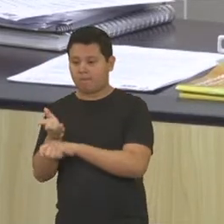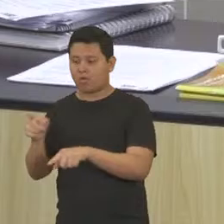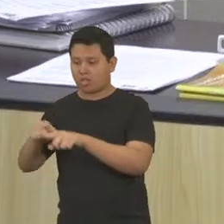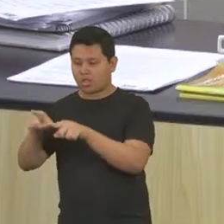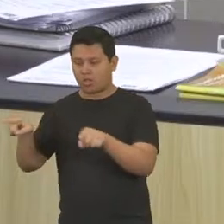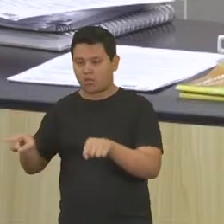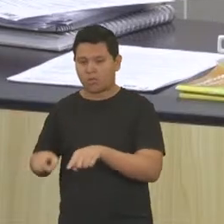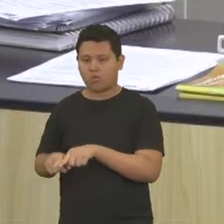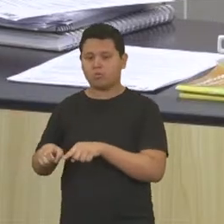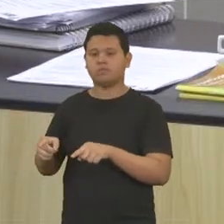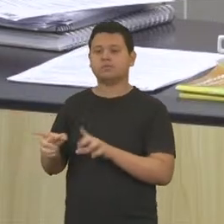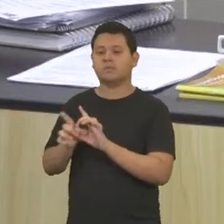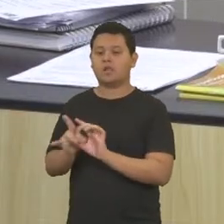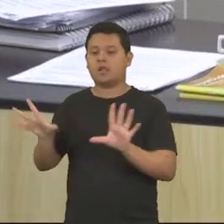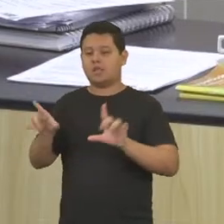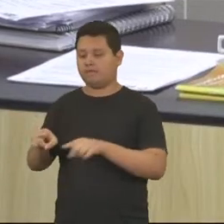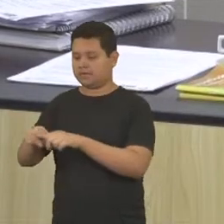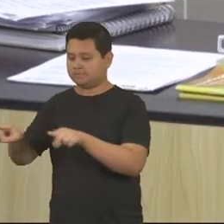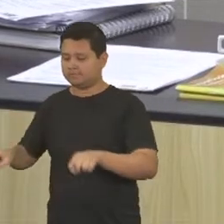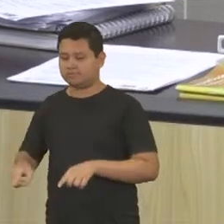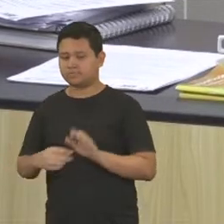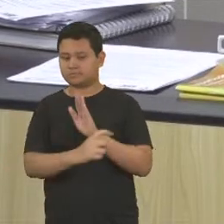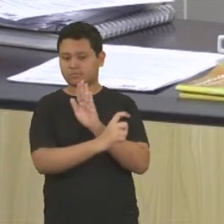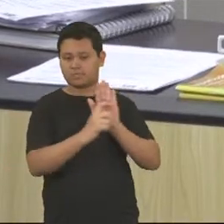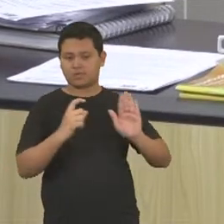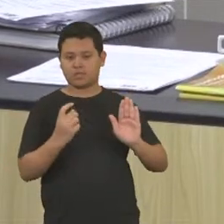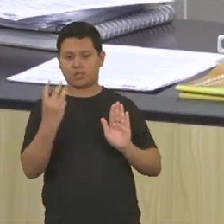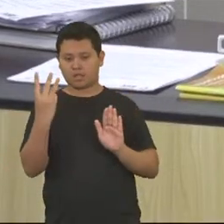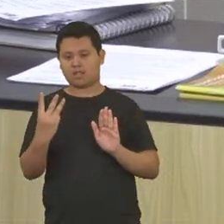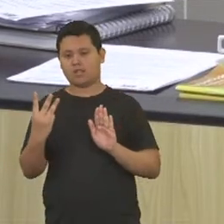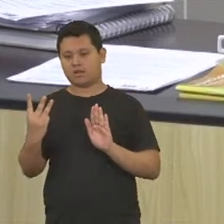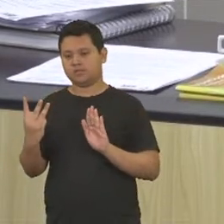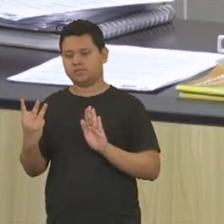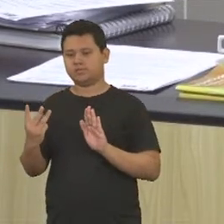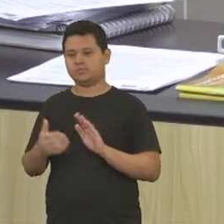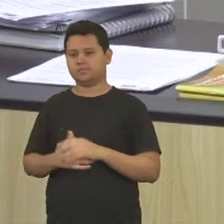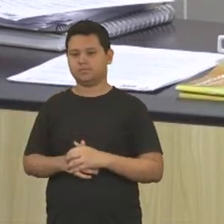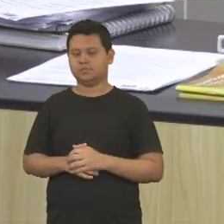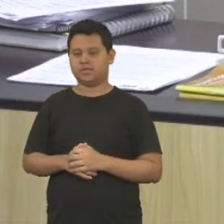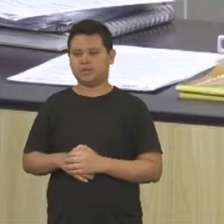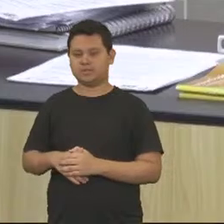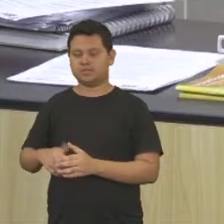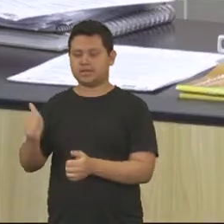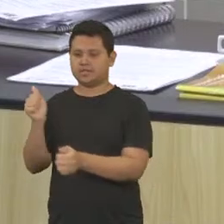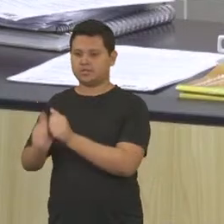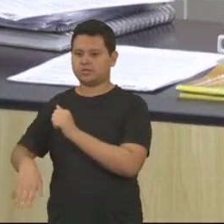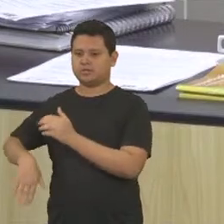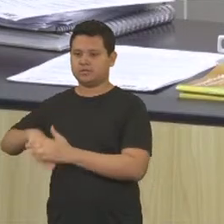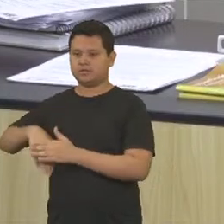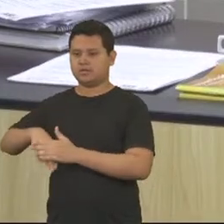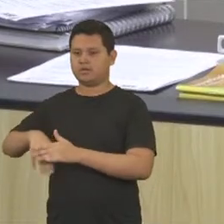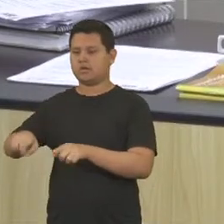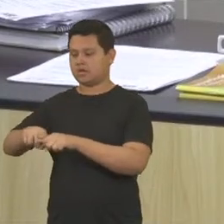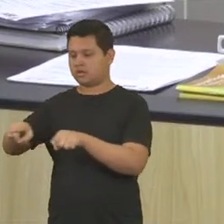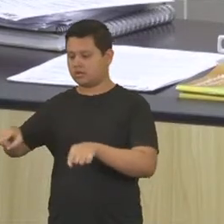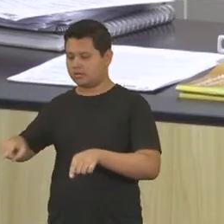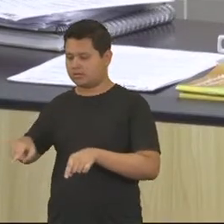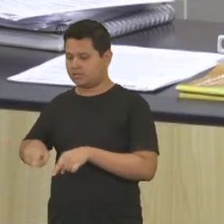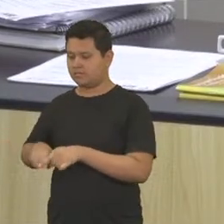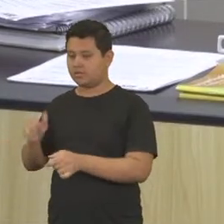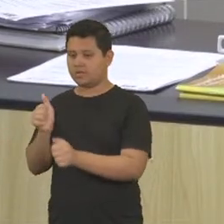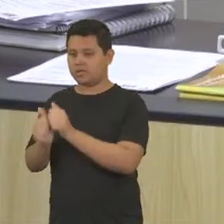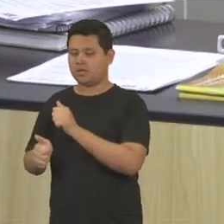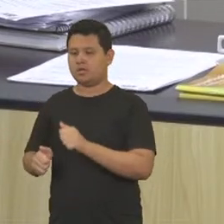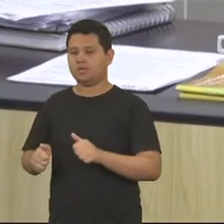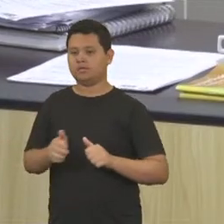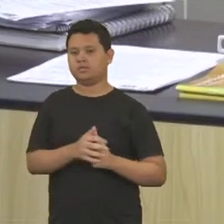livre. Inciso 3. Quadras de futebol society. Inciso 4. Pista de atletismo, ciclismo